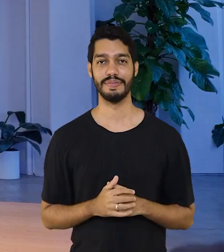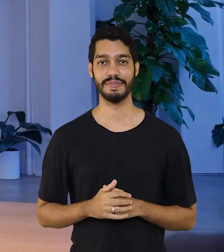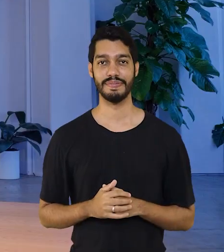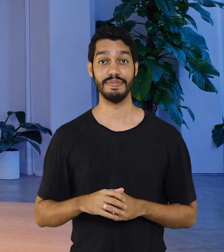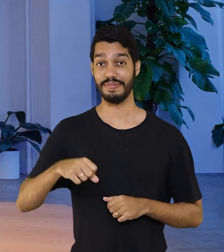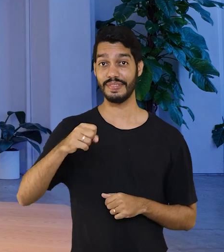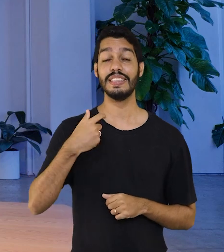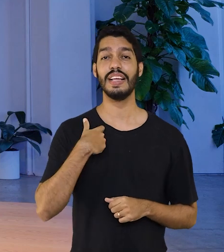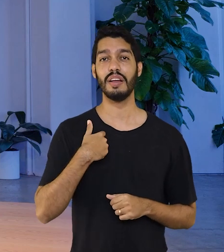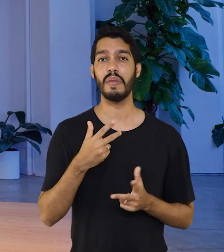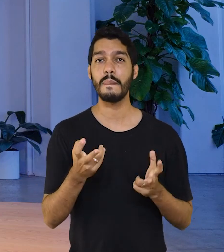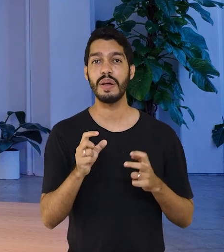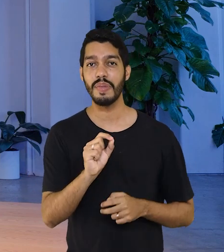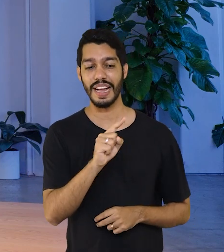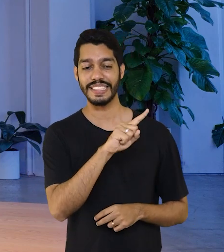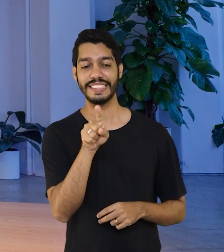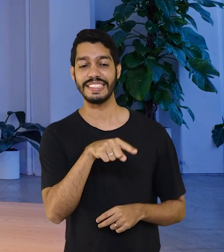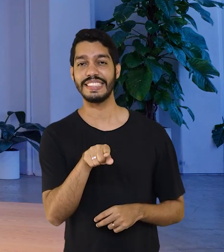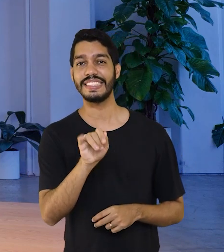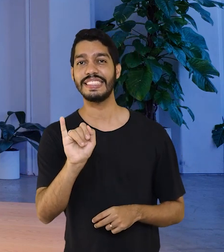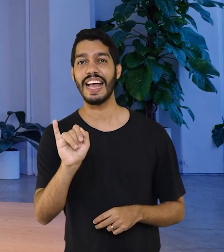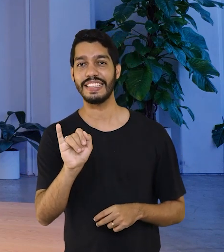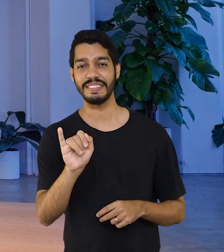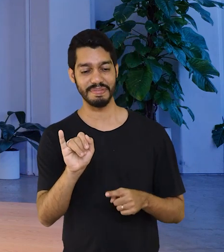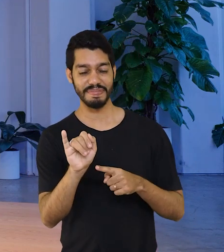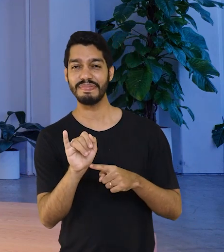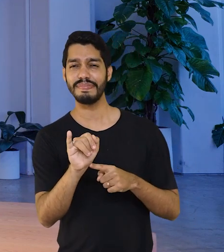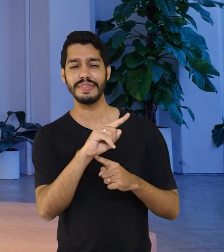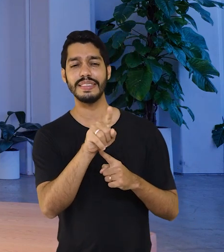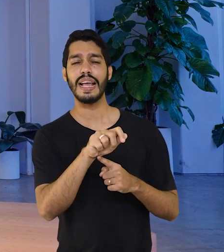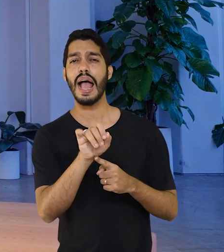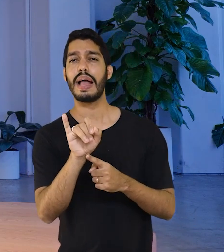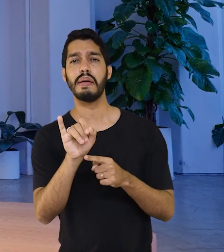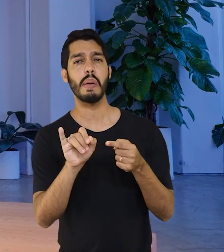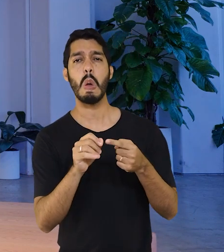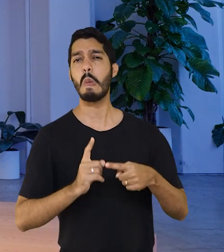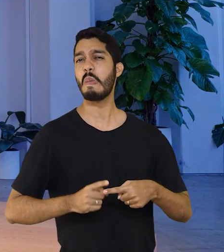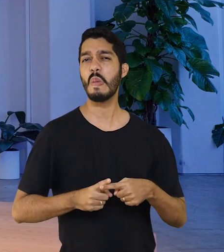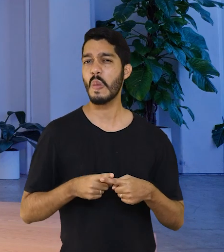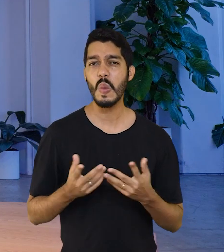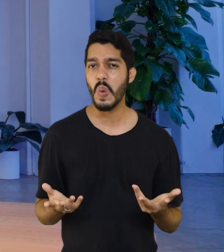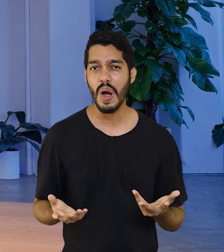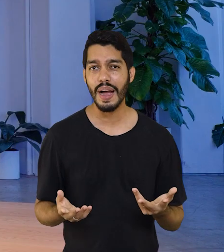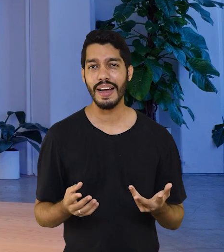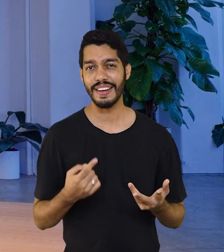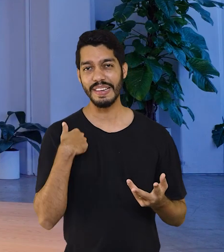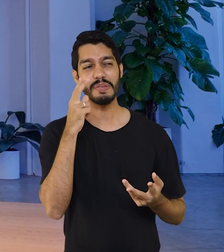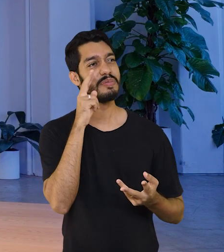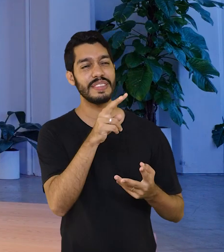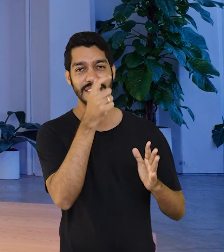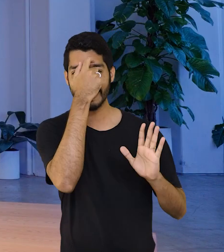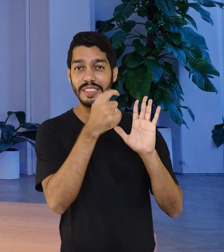faz. Eu até reparei que o nome da inteligência artificial é Zai, né, de Zeitgeist. Eu acho que seria legal você explicar um pouquinho por que